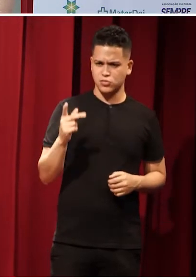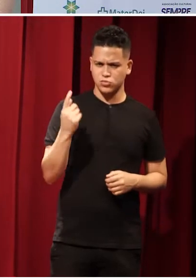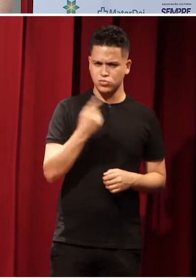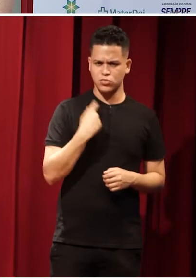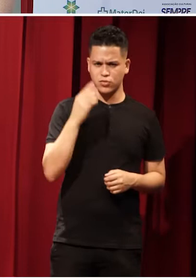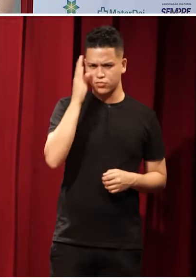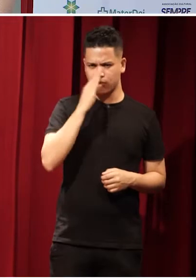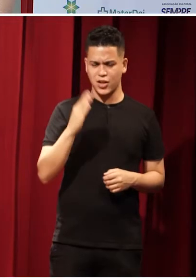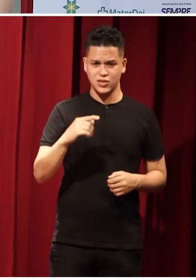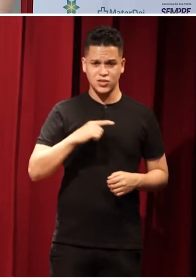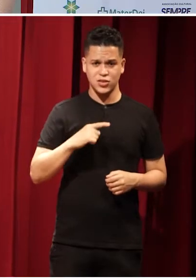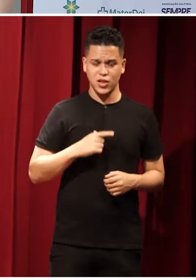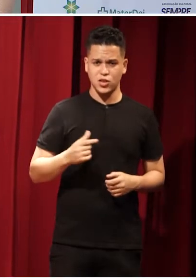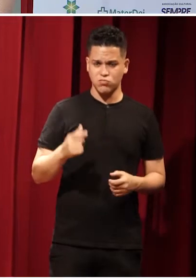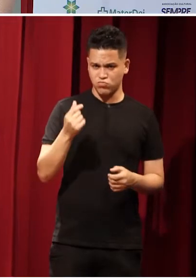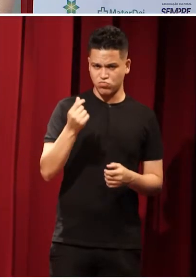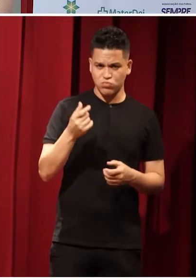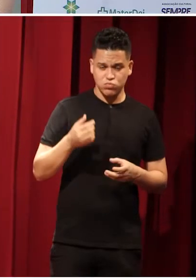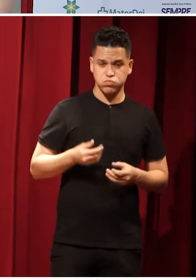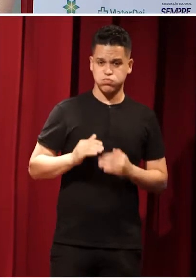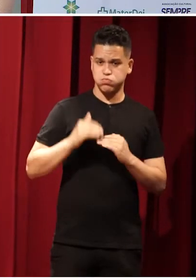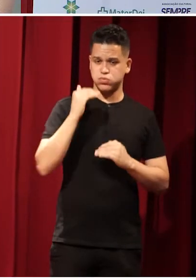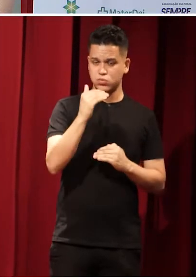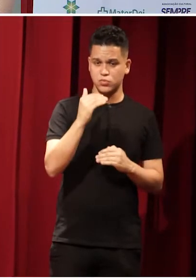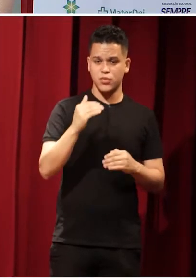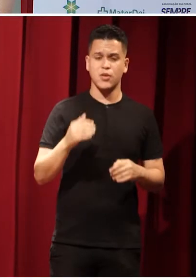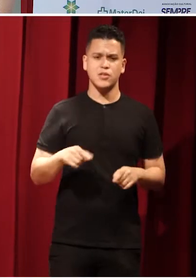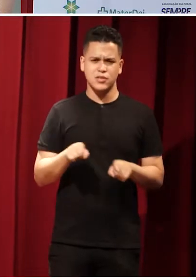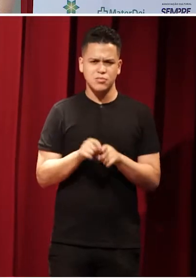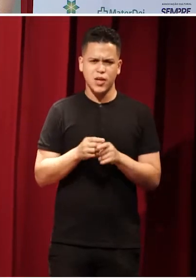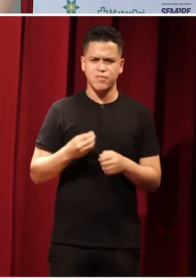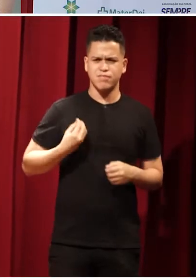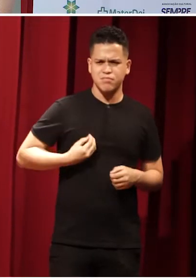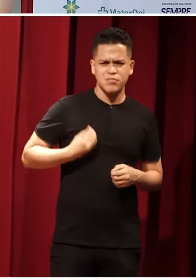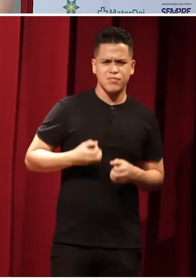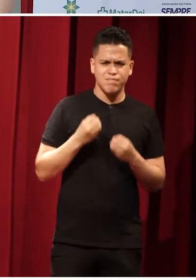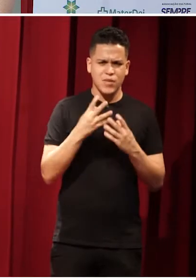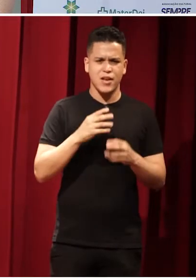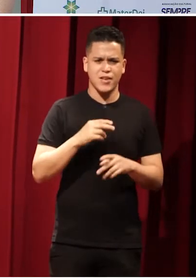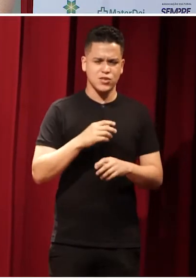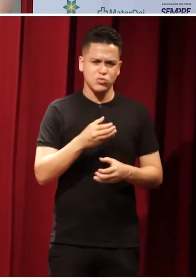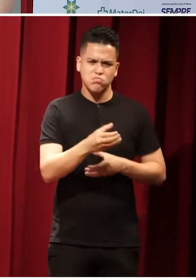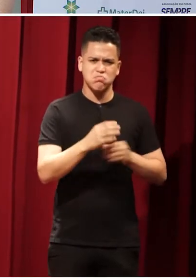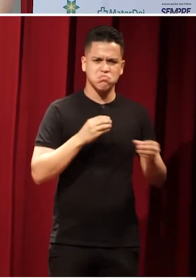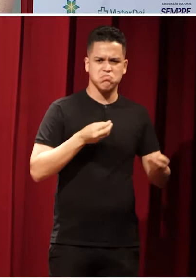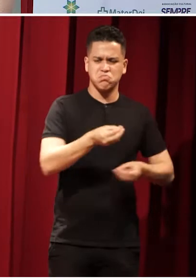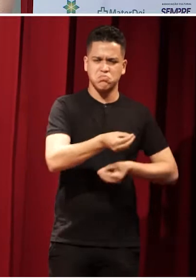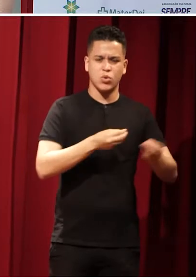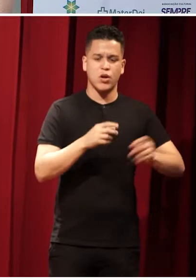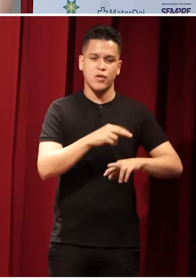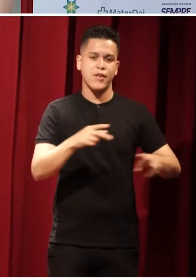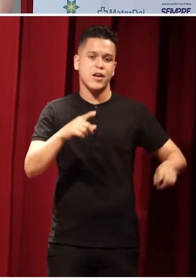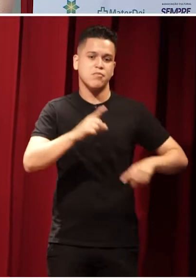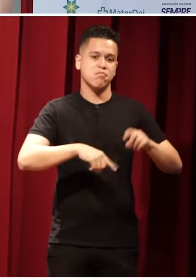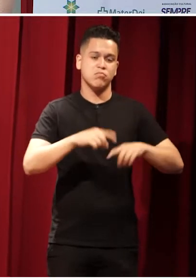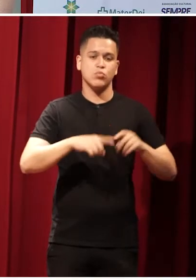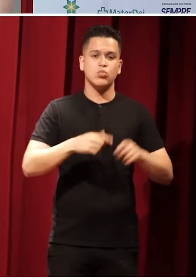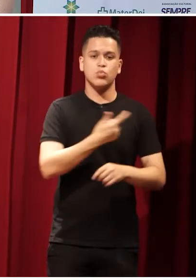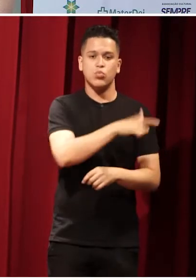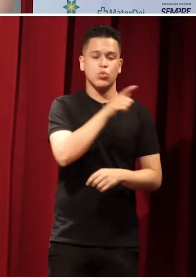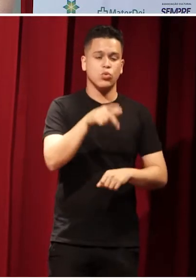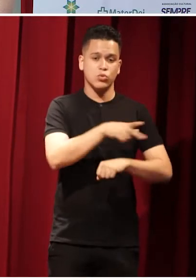maior, industrialização mais importante, participação nos mercados mundiais de